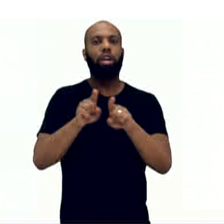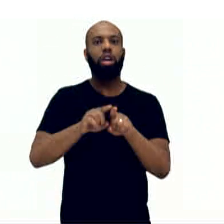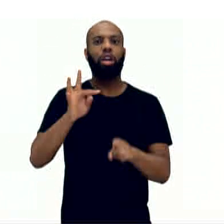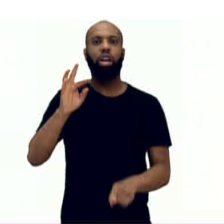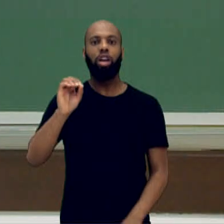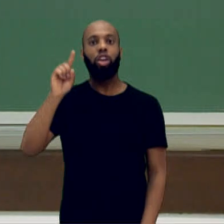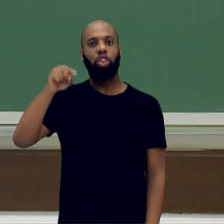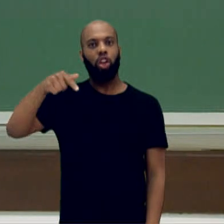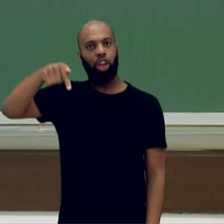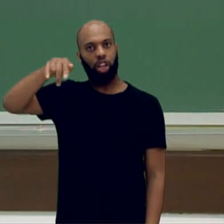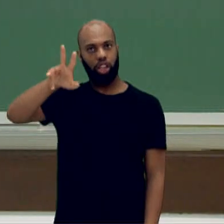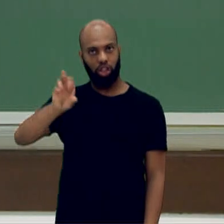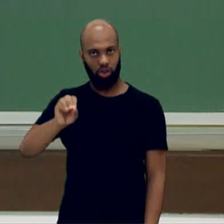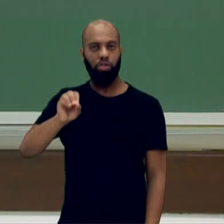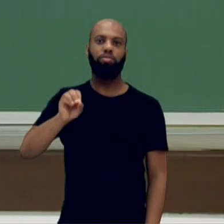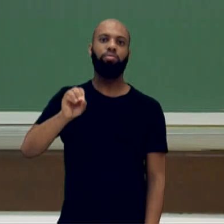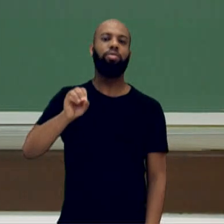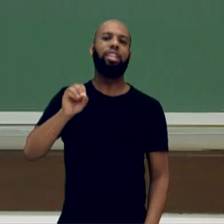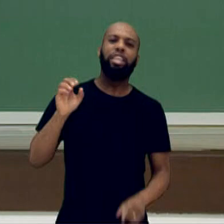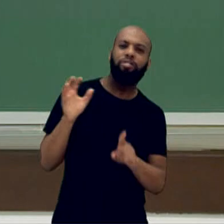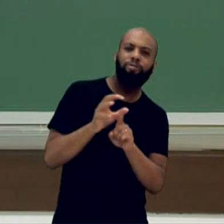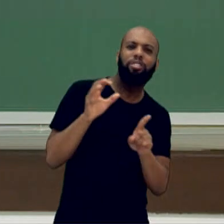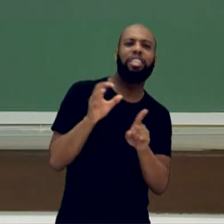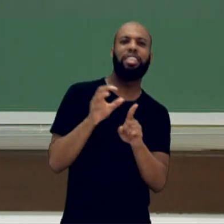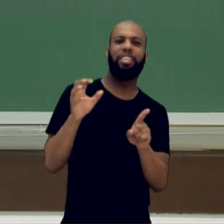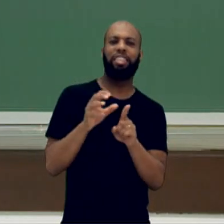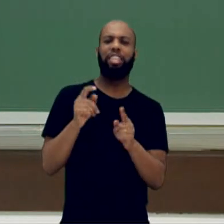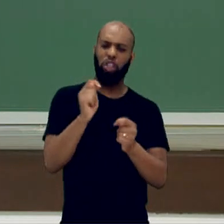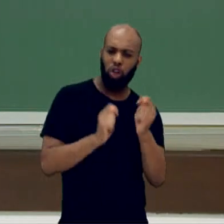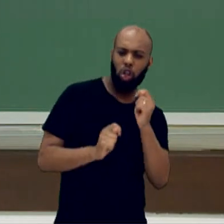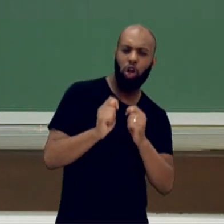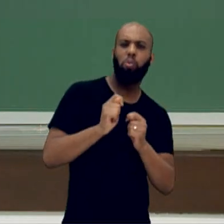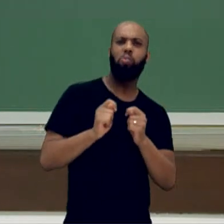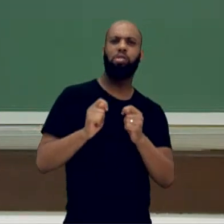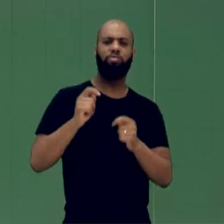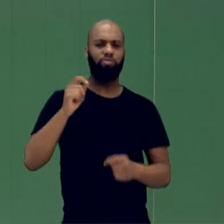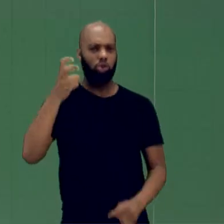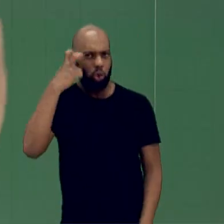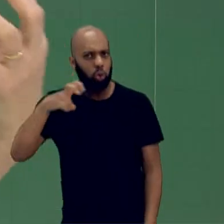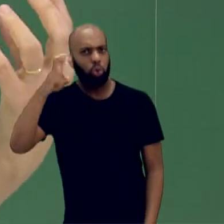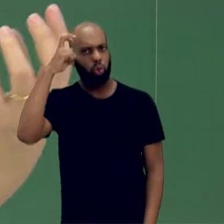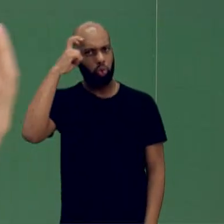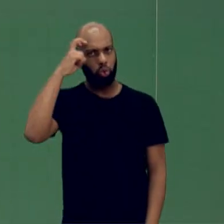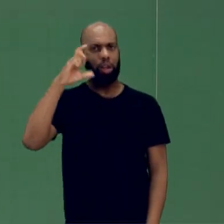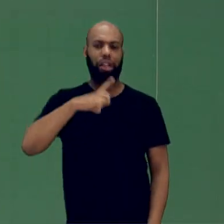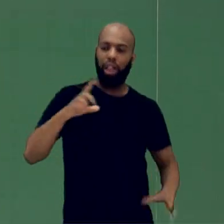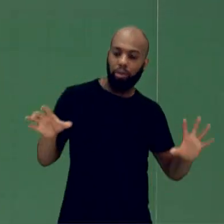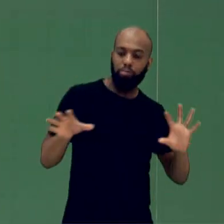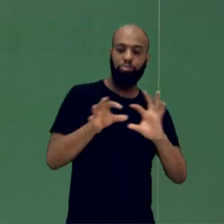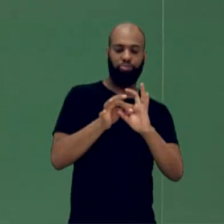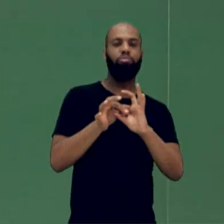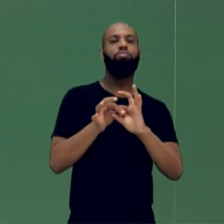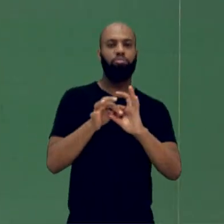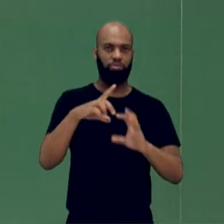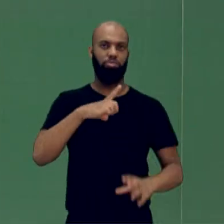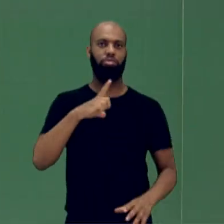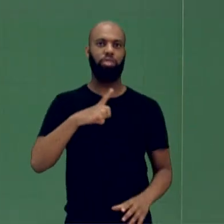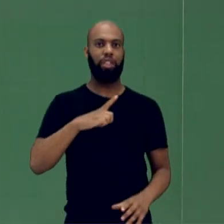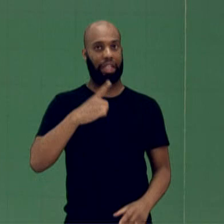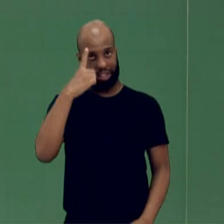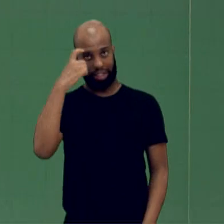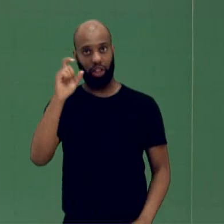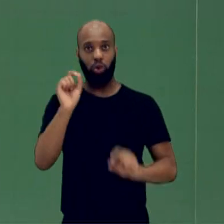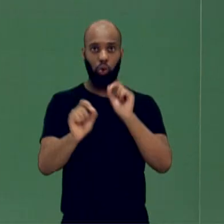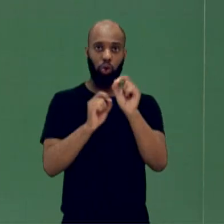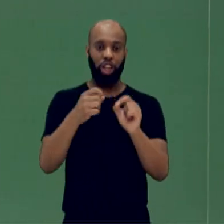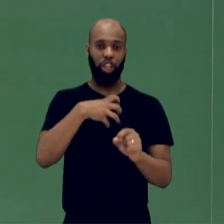influenciam significativamente o mundo em termos econômicos, financeiros, culturais, estão interligadas entre si naquela ideia